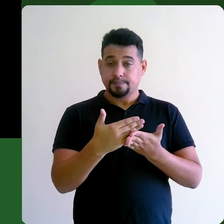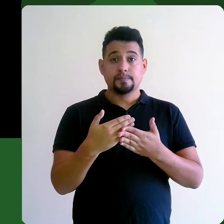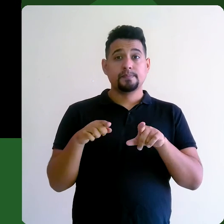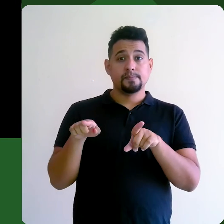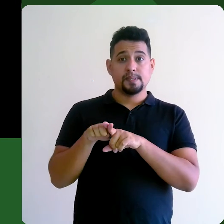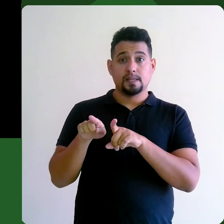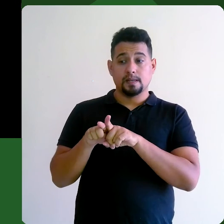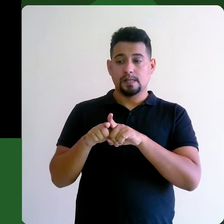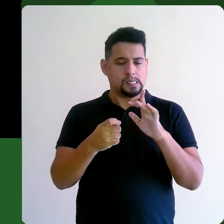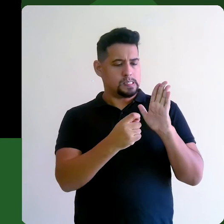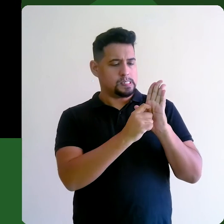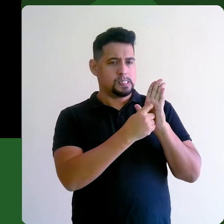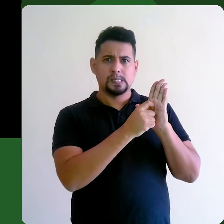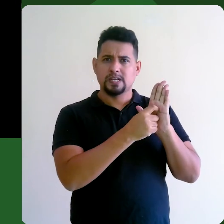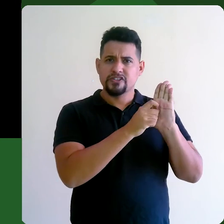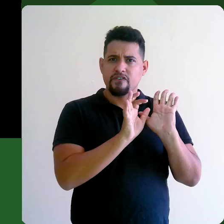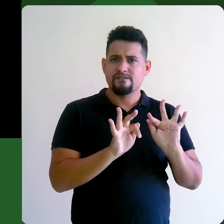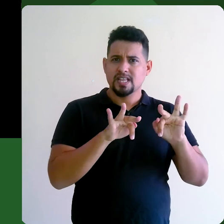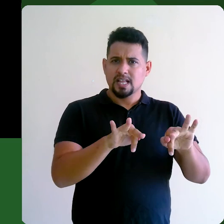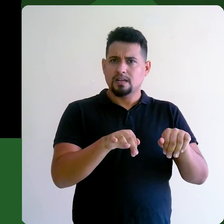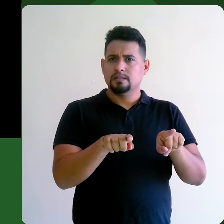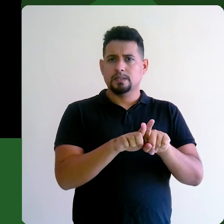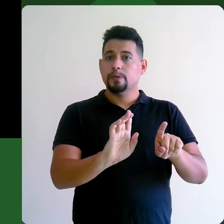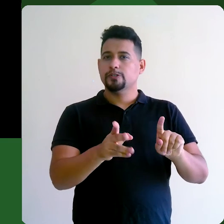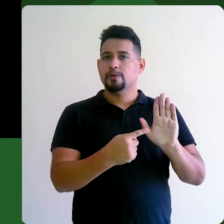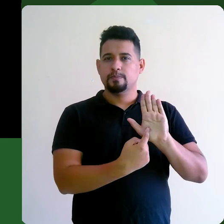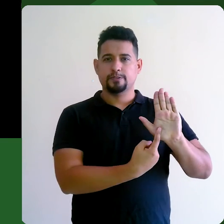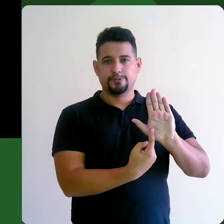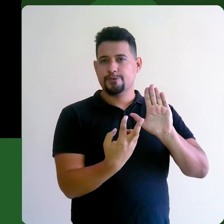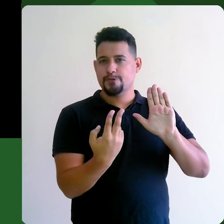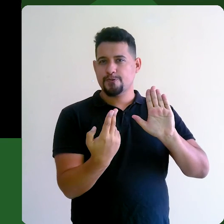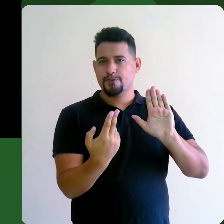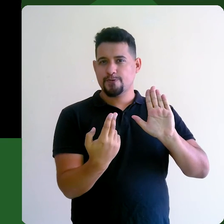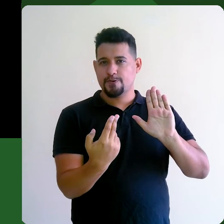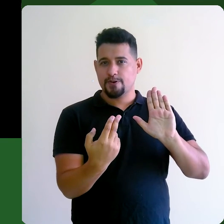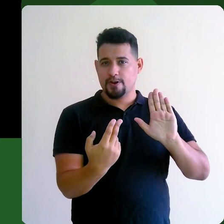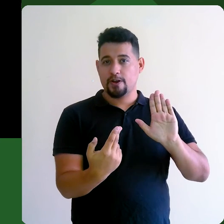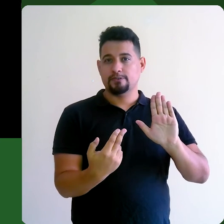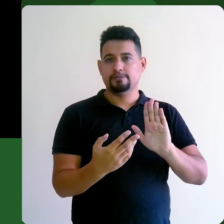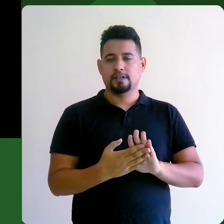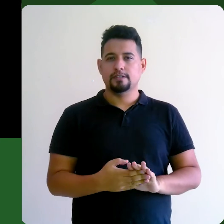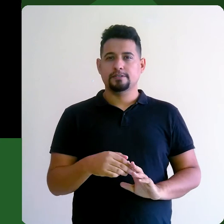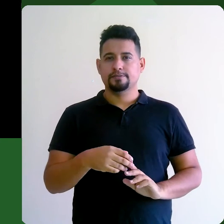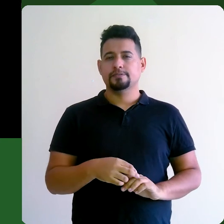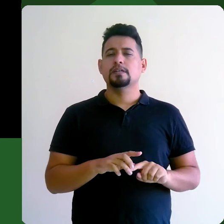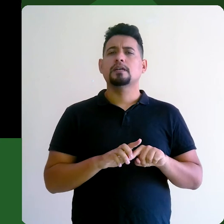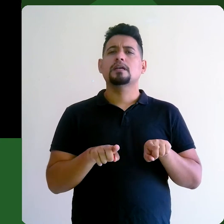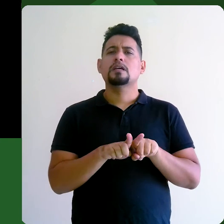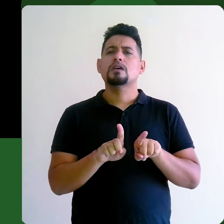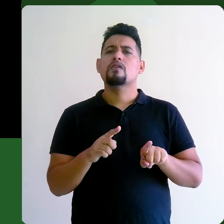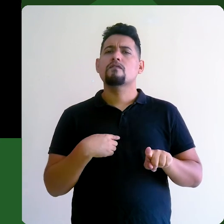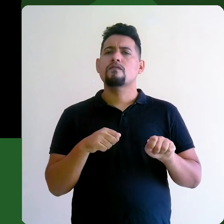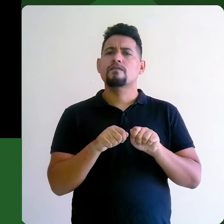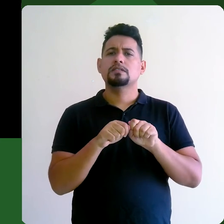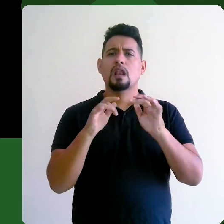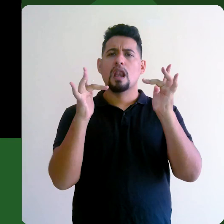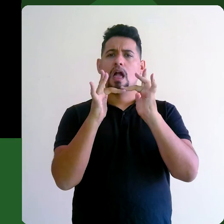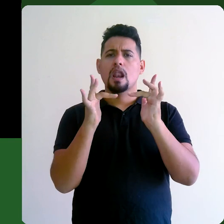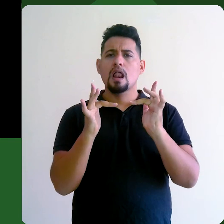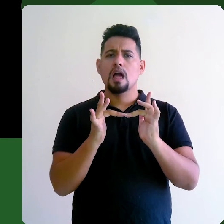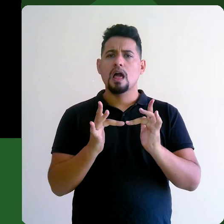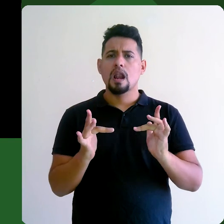tiver uma marcação lá no início, e uma outra marcação aqui no final, também indicando a mesma coisa, né, os 10,5